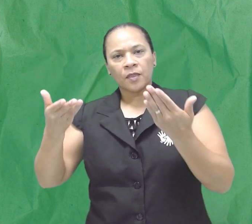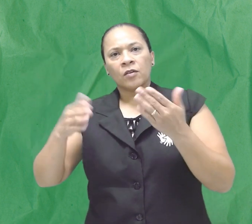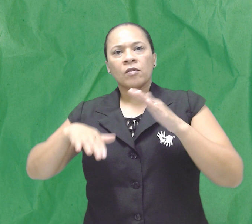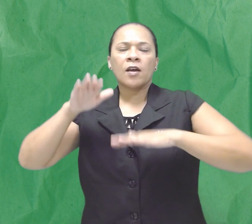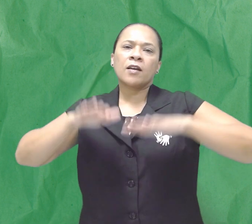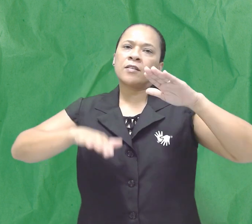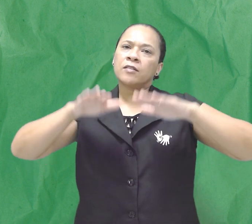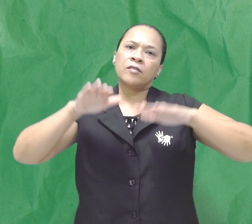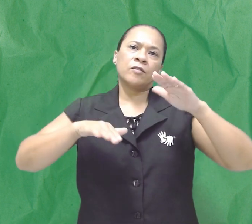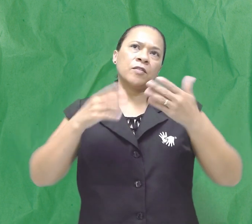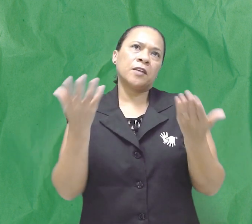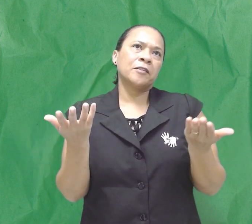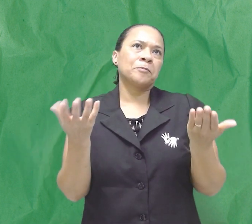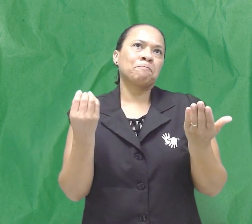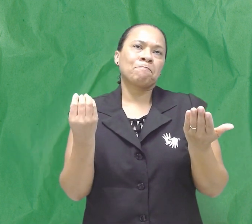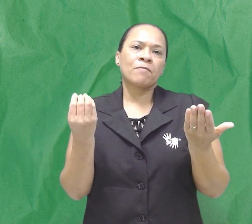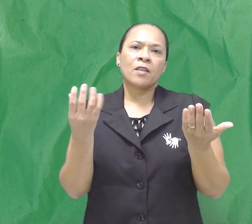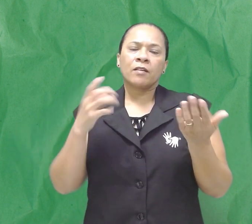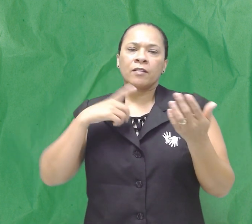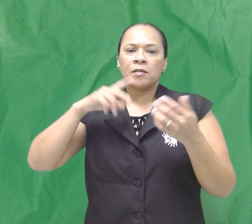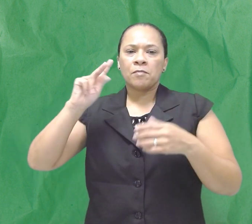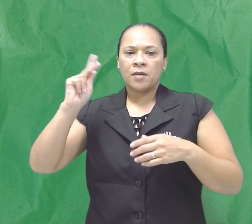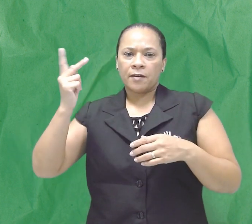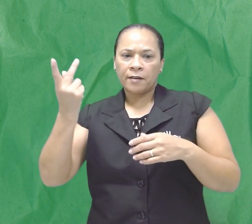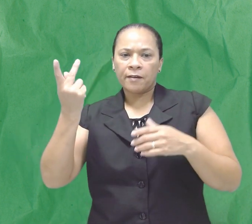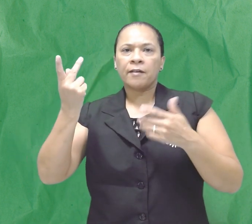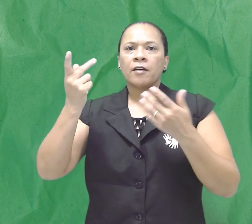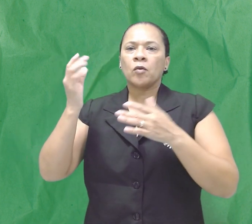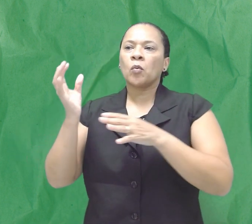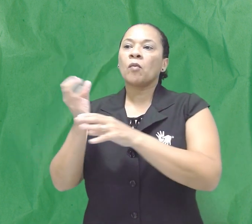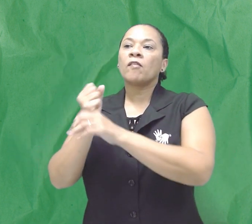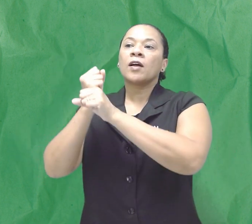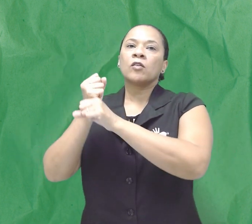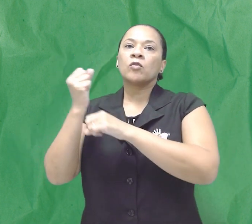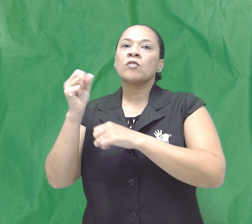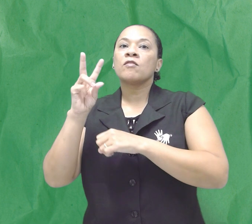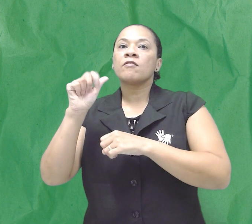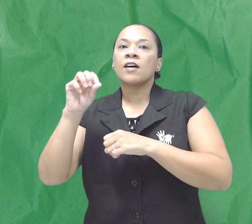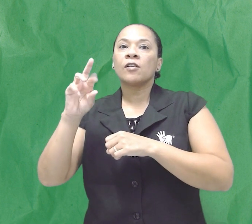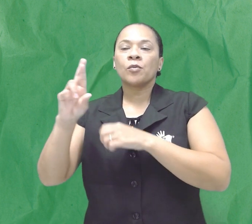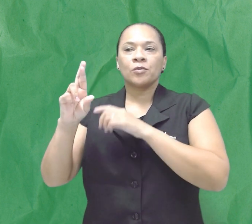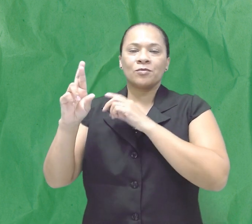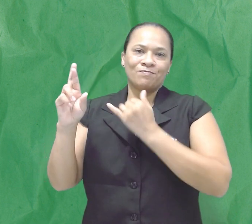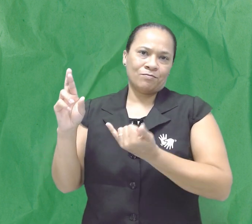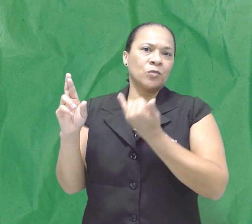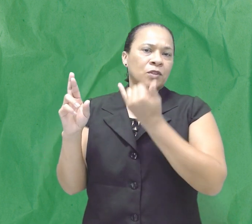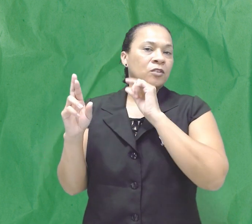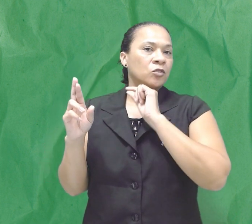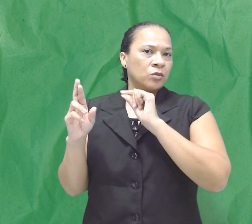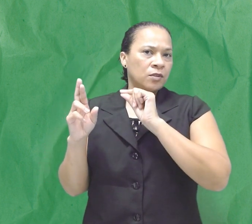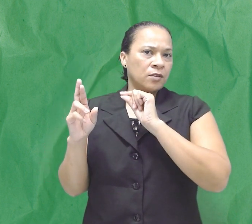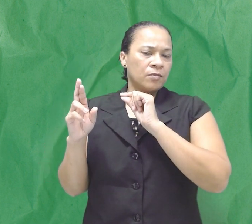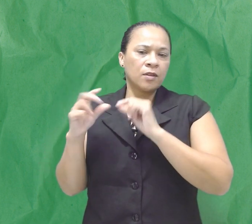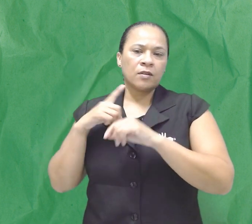normalmente, por que é importante a gente saber o valor de pH de uma solução? Exatamente para a gente ter uma ideia de quão ácida ou